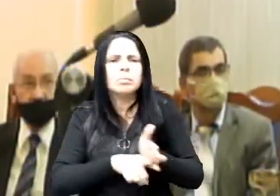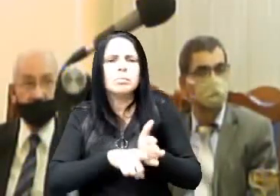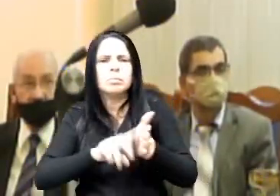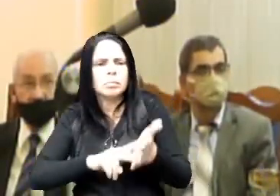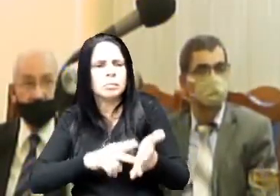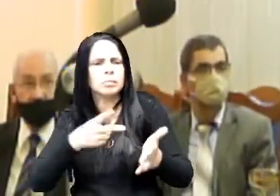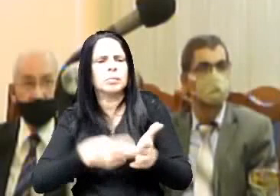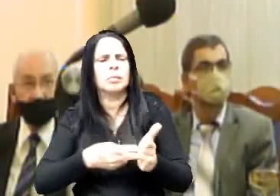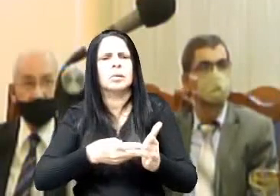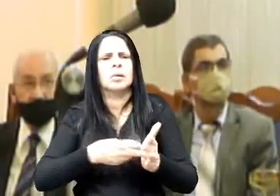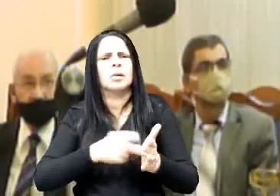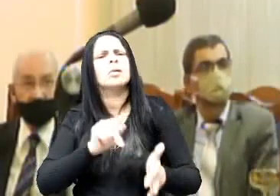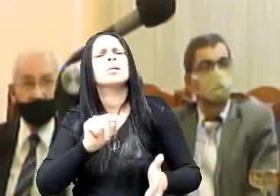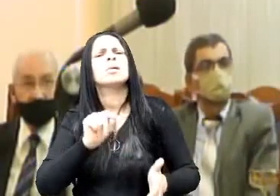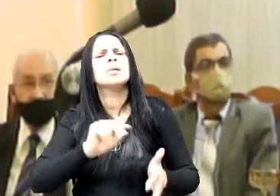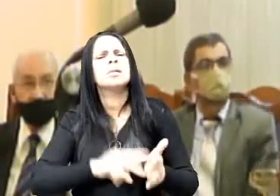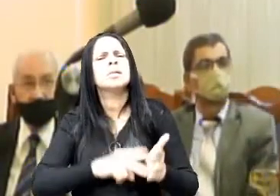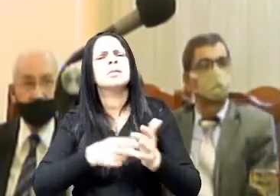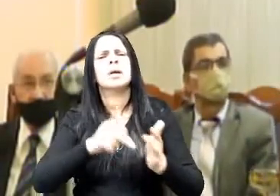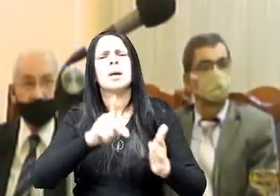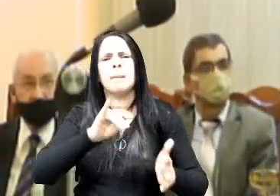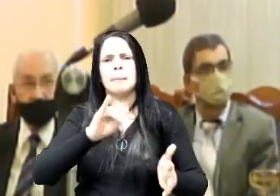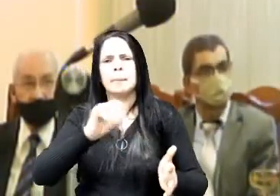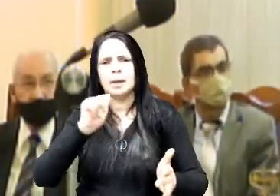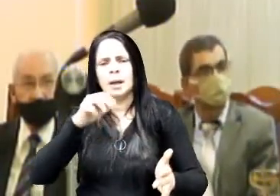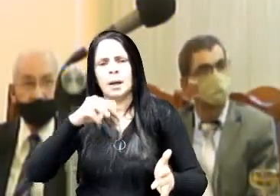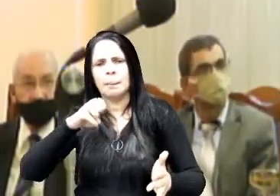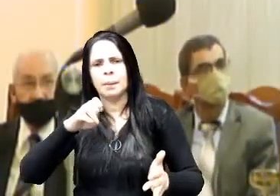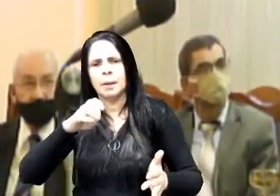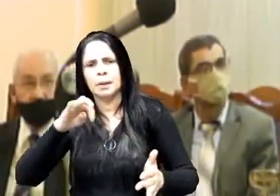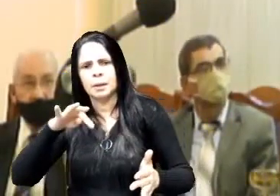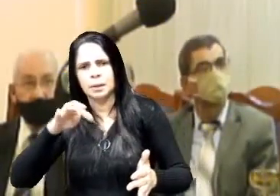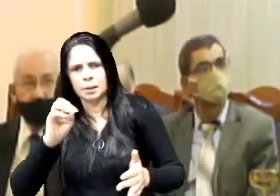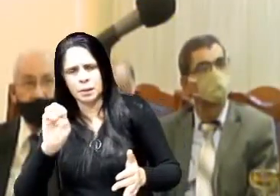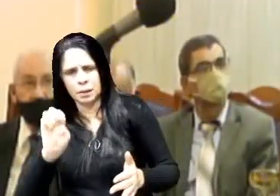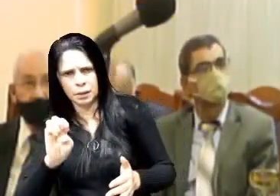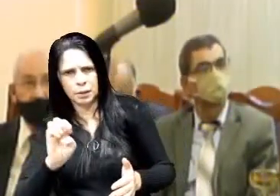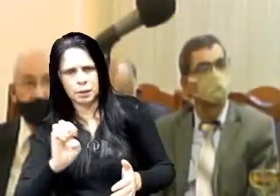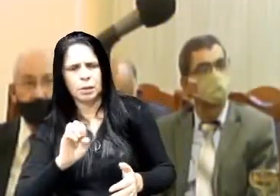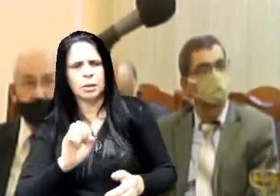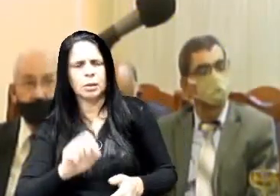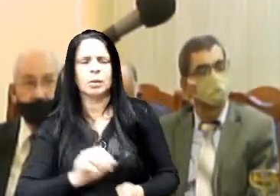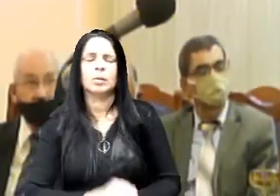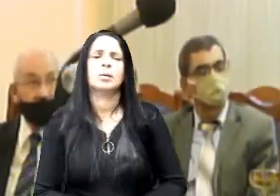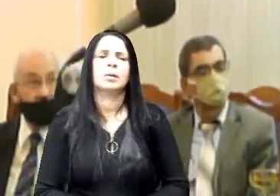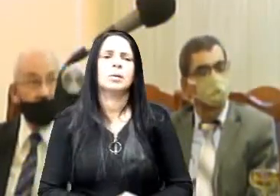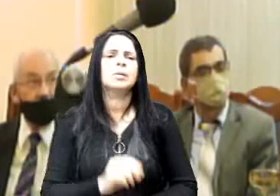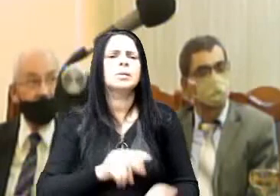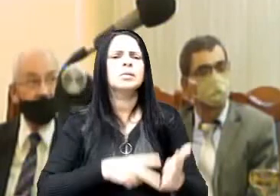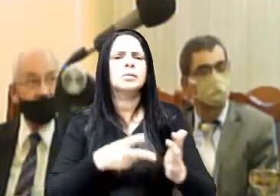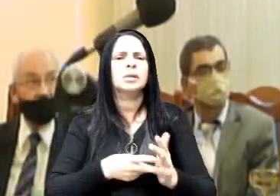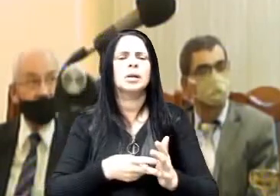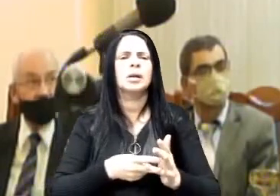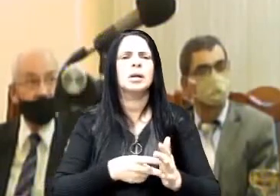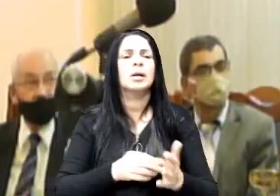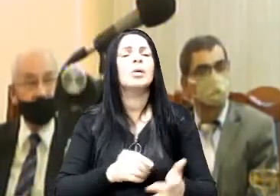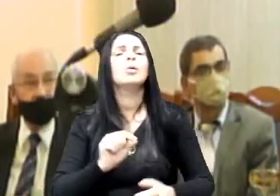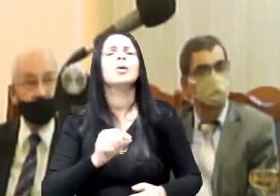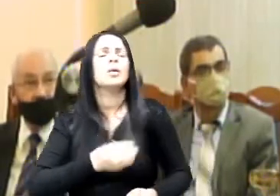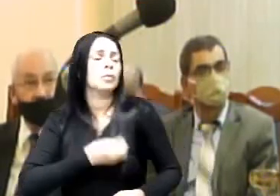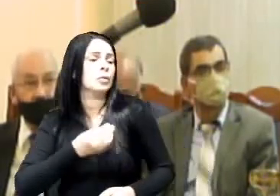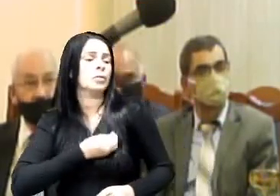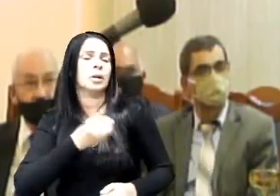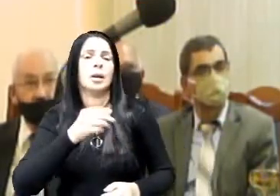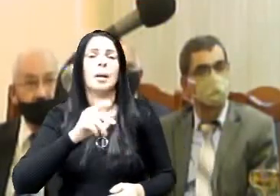sempre a gente. O que é piamente, viver piamente? Tem alguém que não tem conhecimento, pensar que é para viver piamente. Viver piamente.